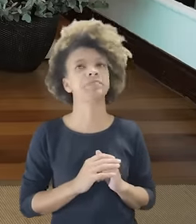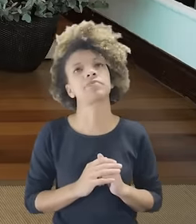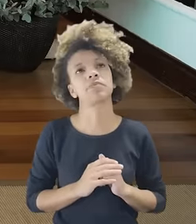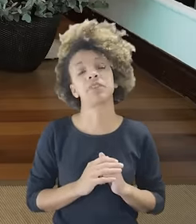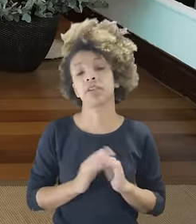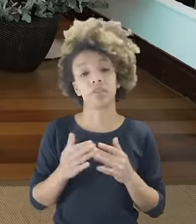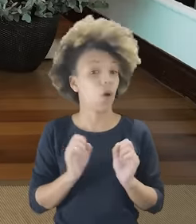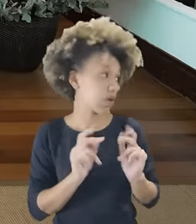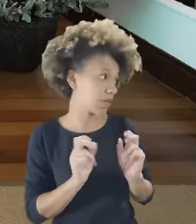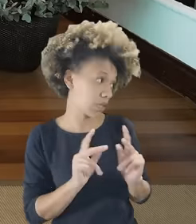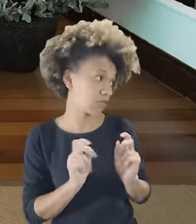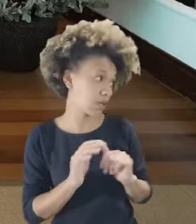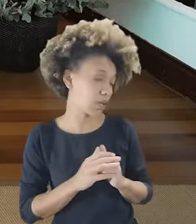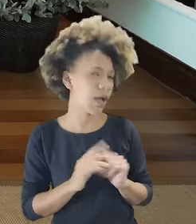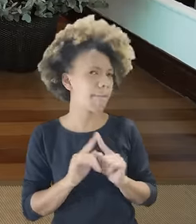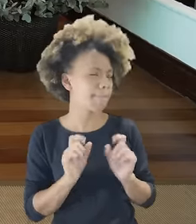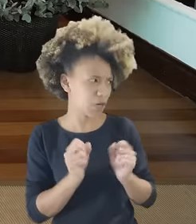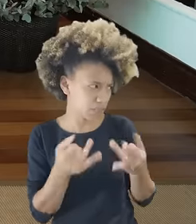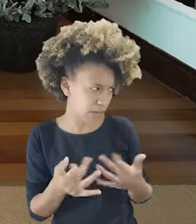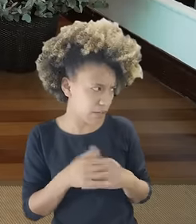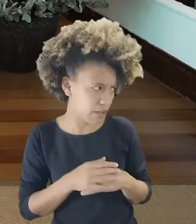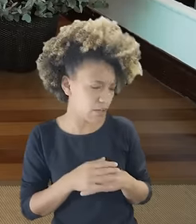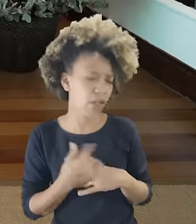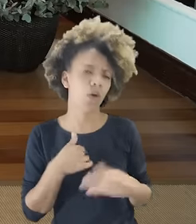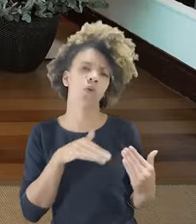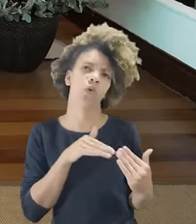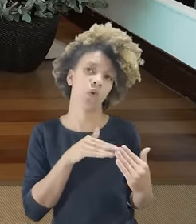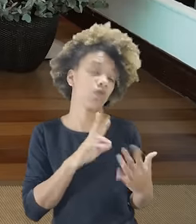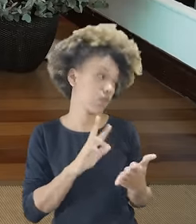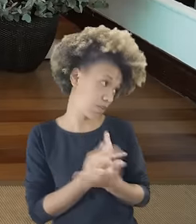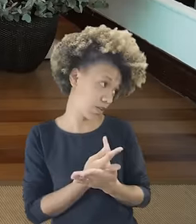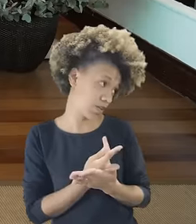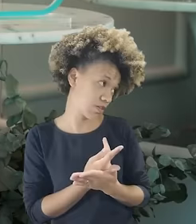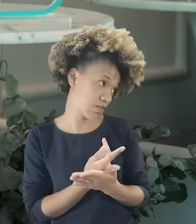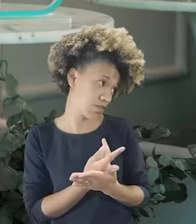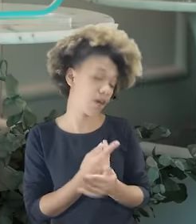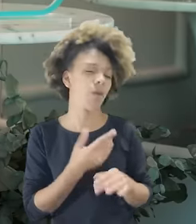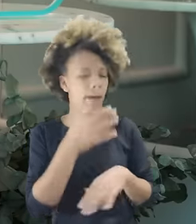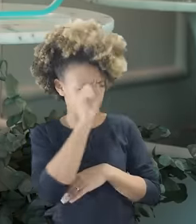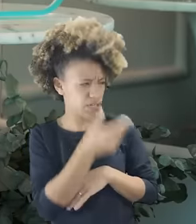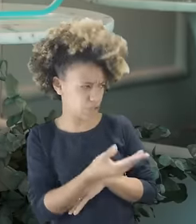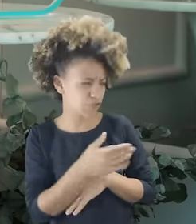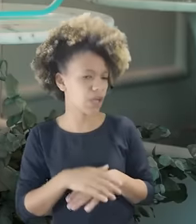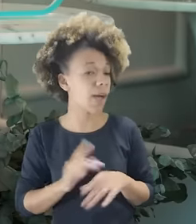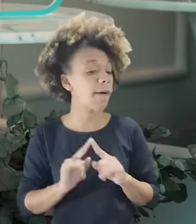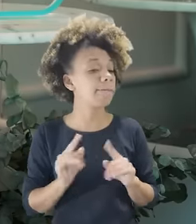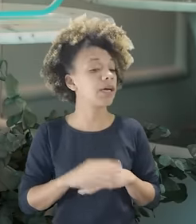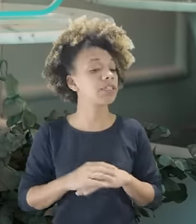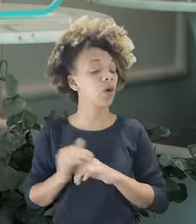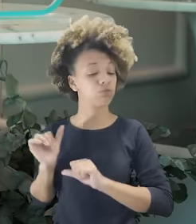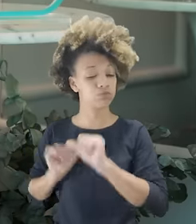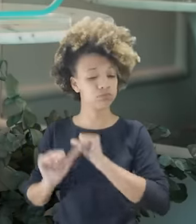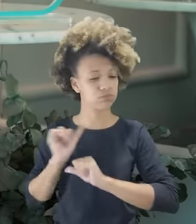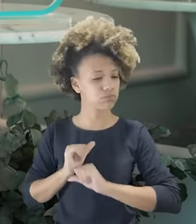Então tudo bem tudo bem E posso falar eu concordo que eu errei eu tô aprendendo muito com você e hoje estou